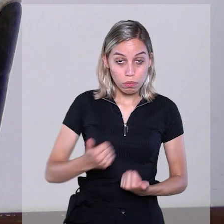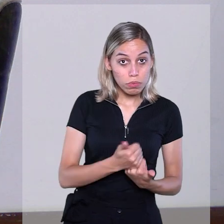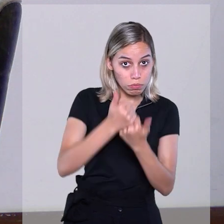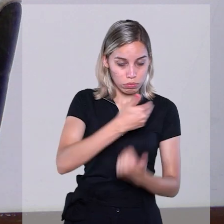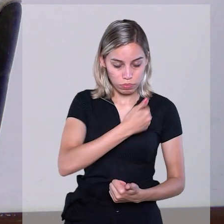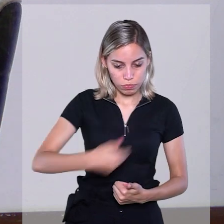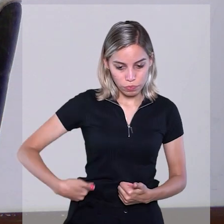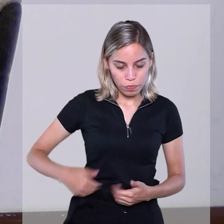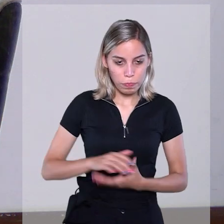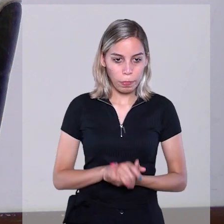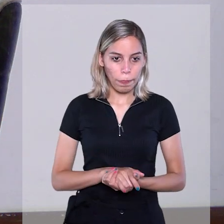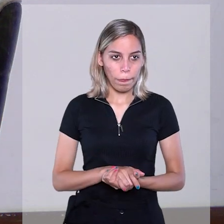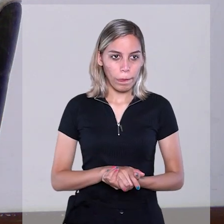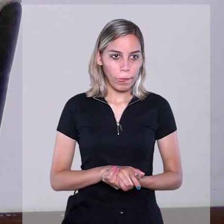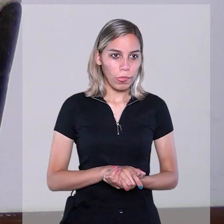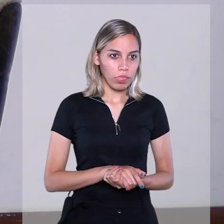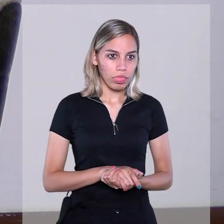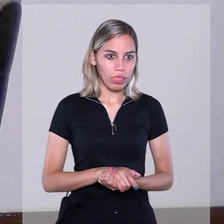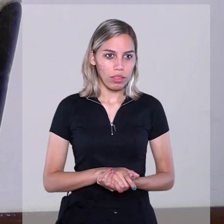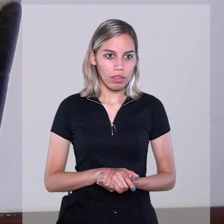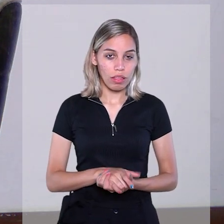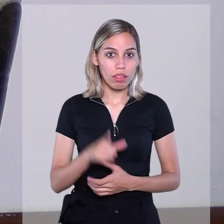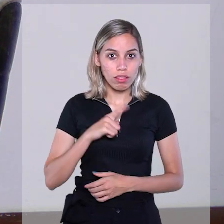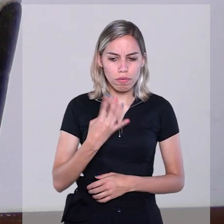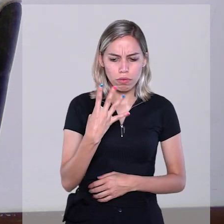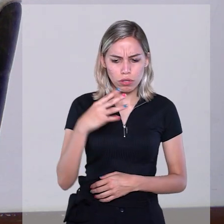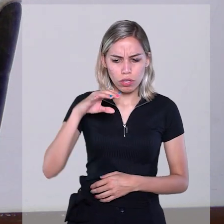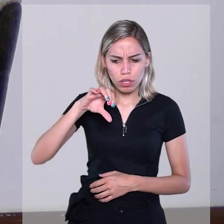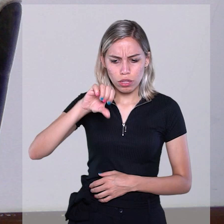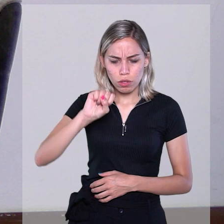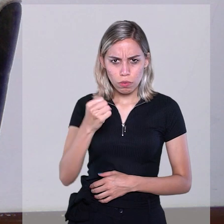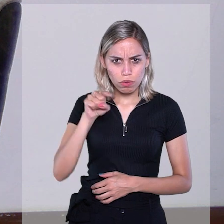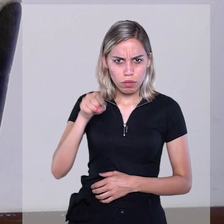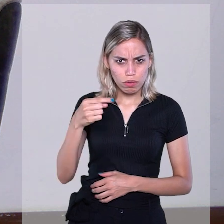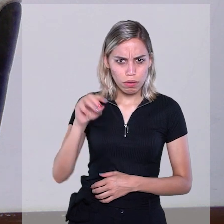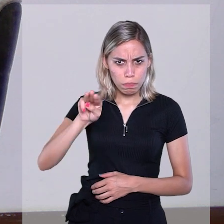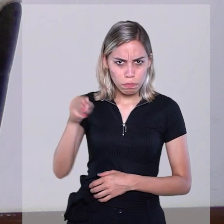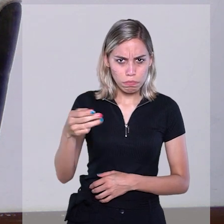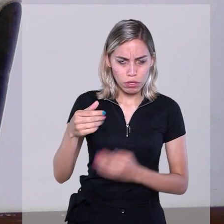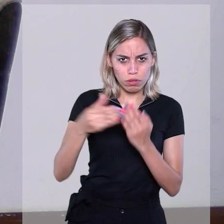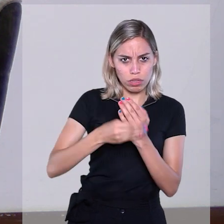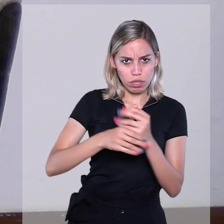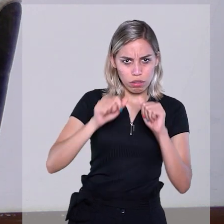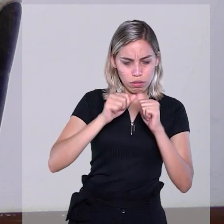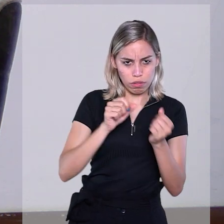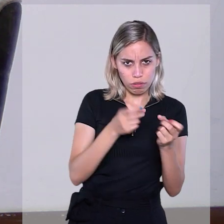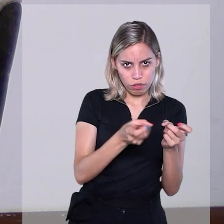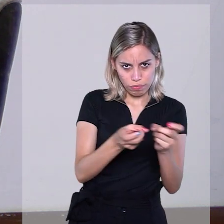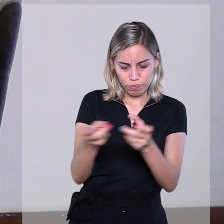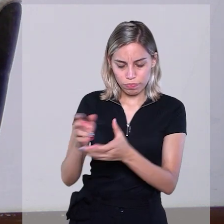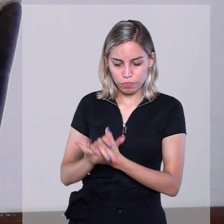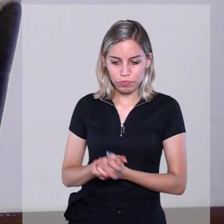mim, estratosférica de 48 mil livros vendidos. Então, as razões para publicar este livro agora, que ele